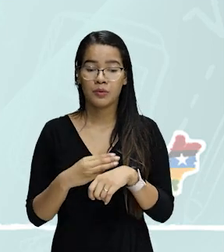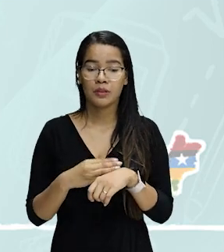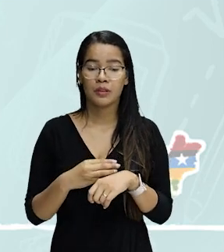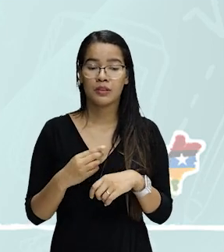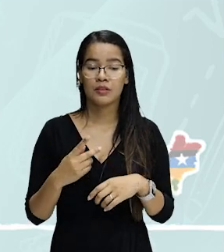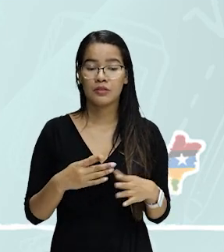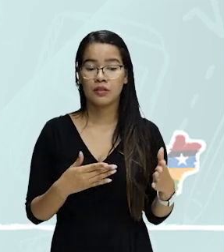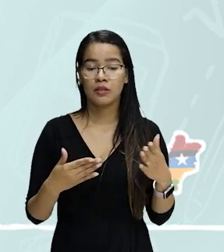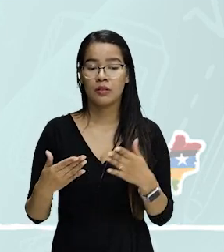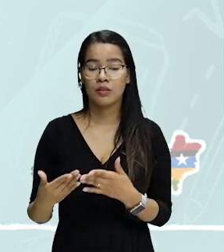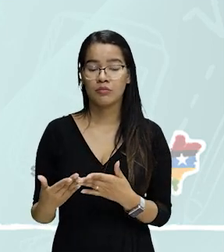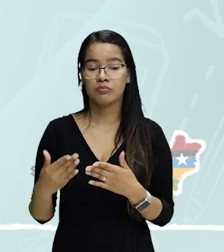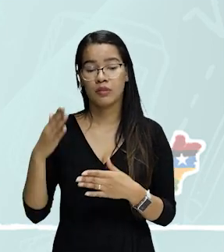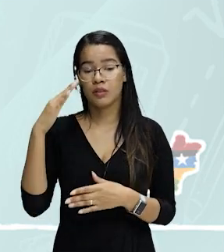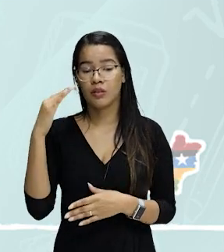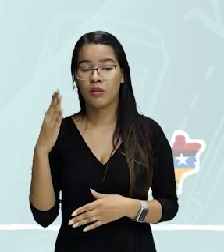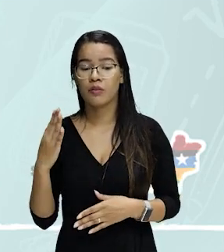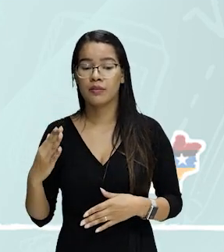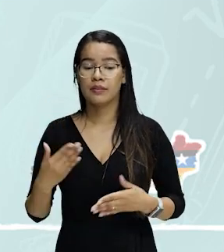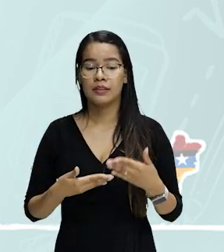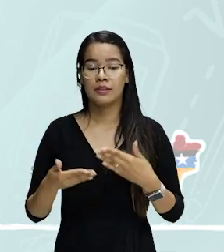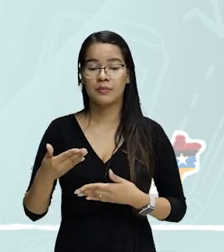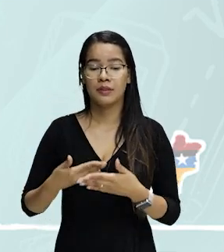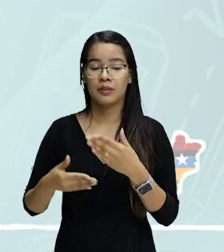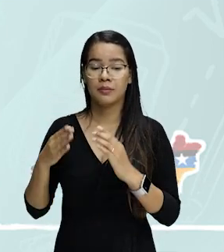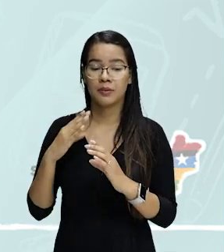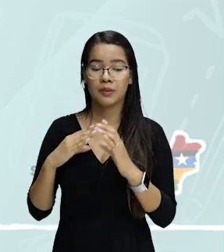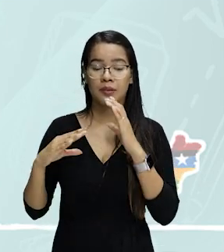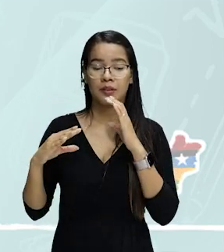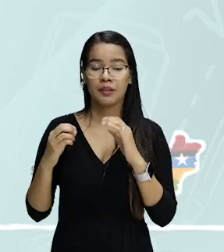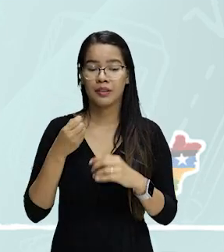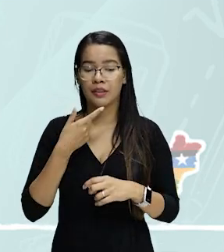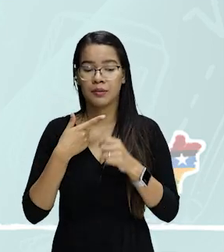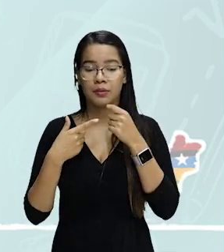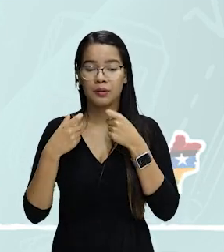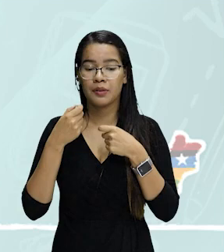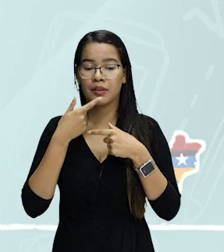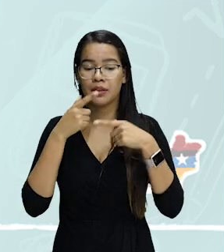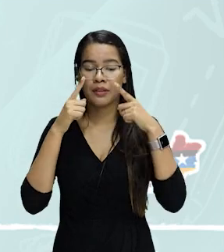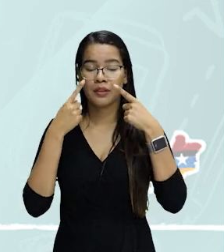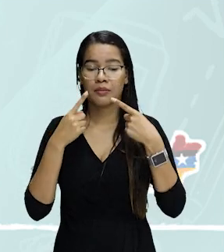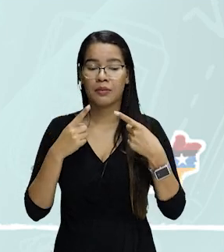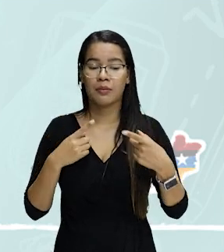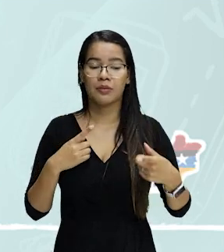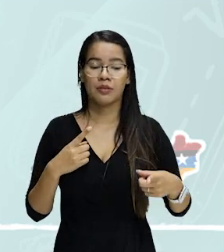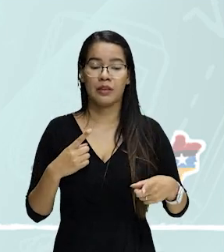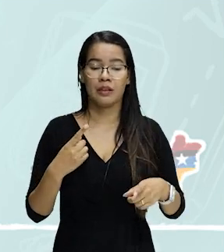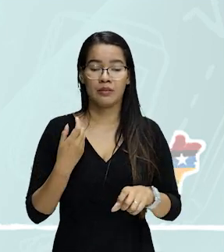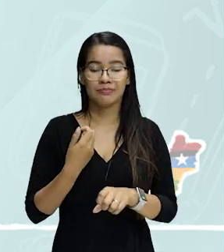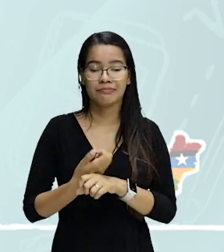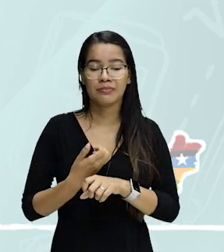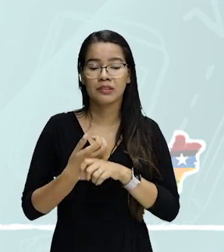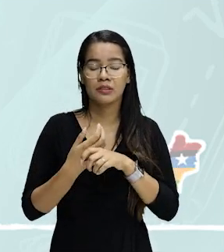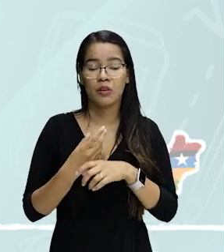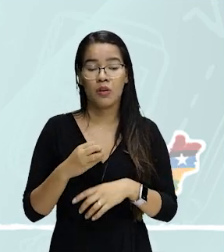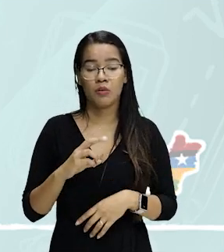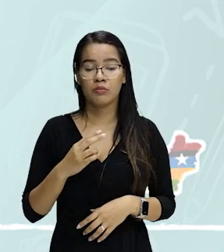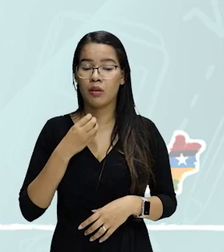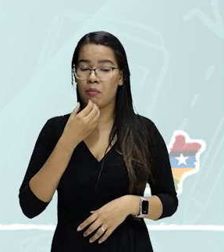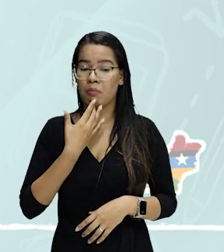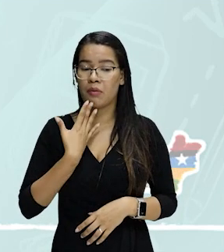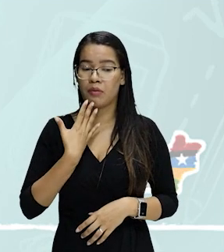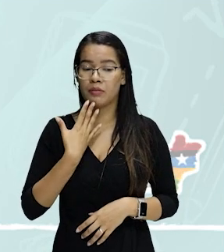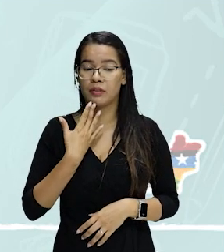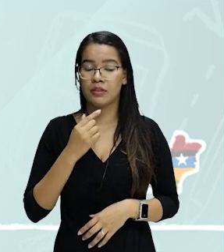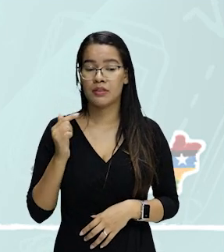e em seu louvor hei de espalhar meu canto, e rir meu riso, e derramar meu pranto, ao seu pesar ou seu